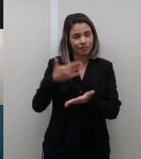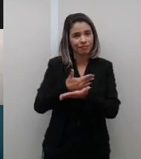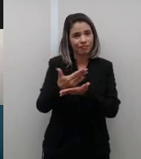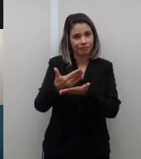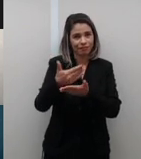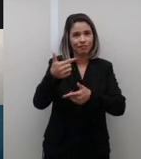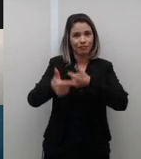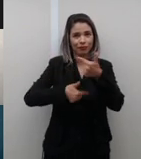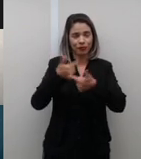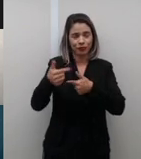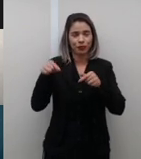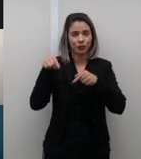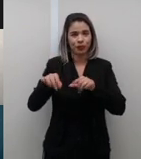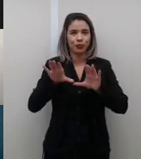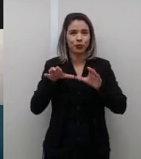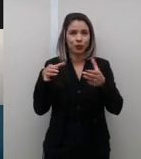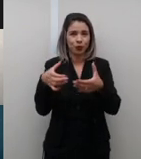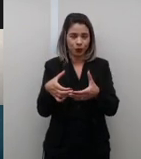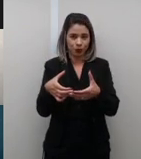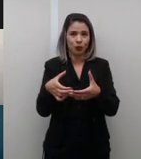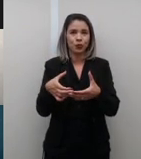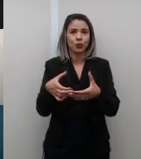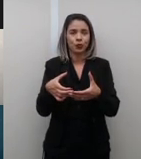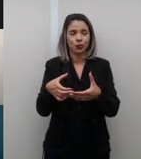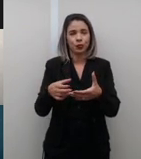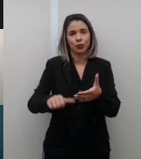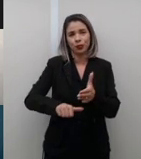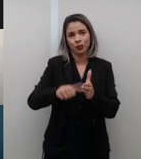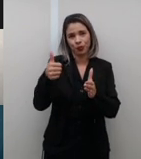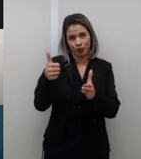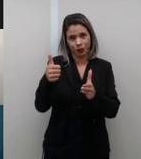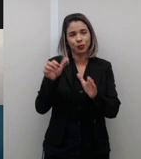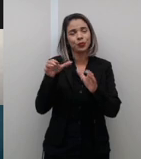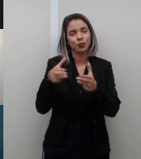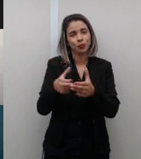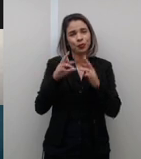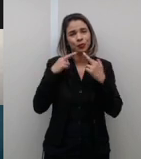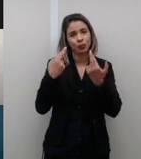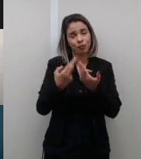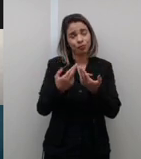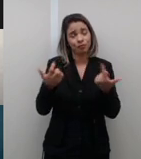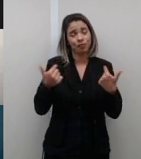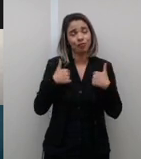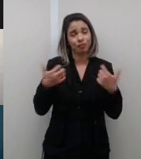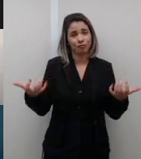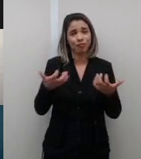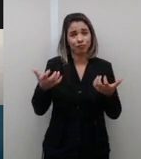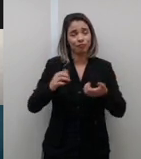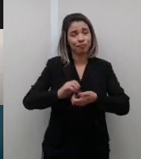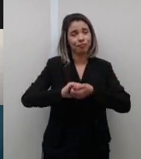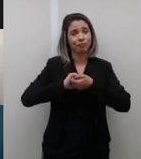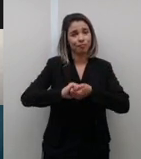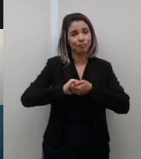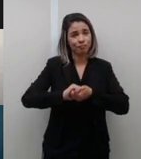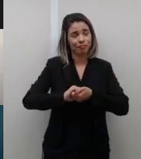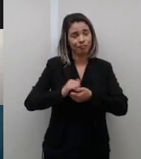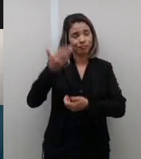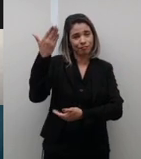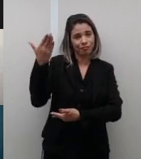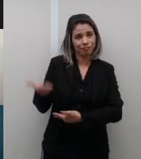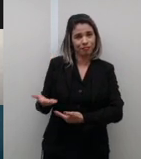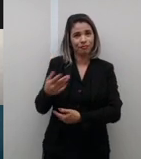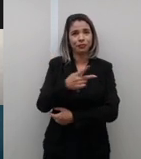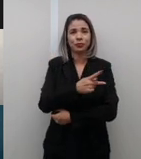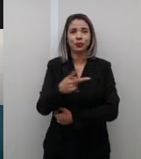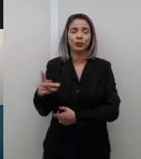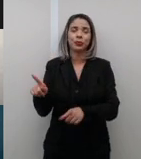desta corte, especificamente deste colegiado, neste semestre eu quero cumprimentar não só a Vossa Excelência, como também os